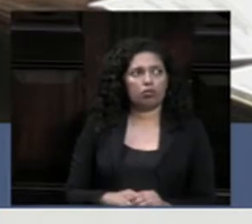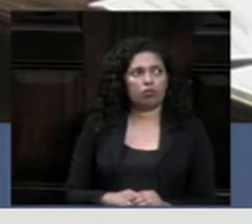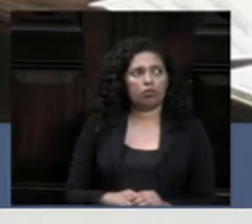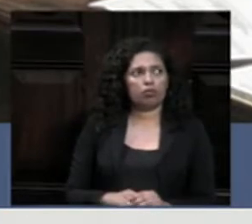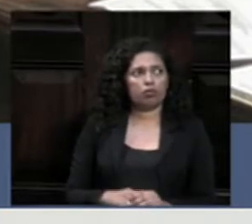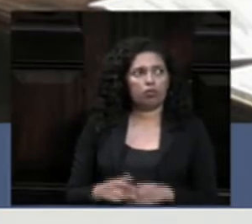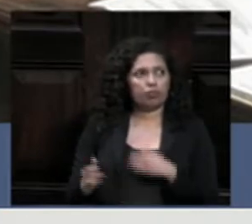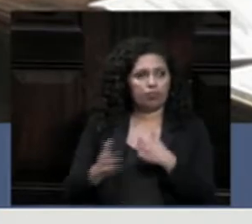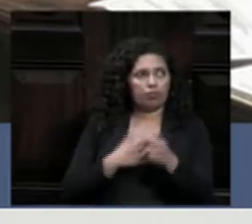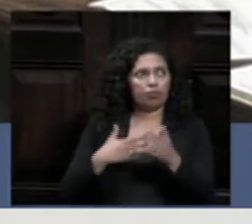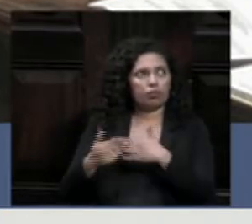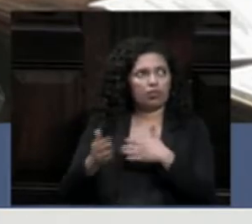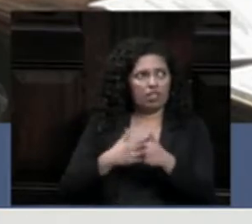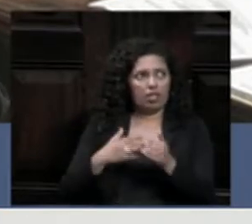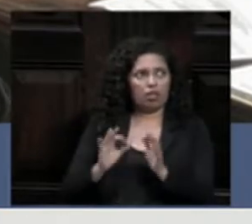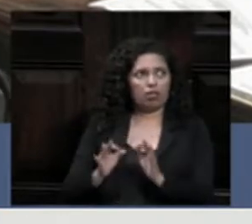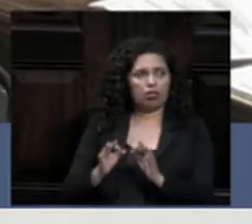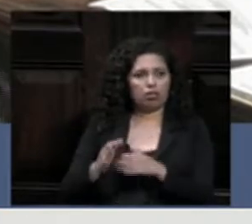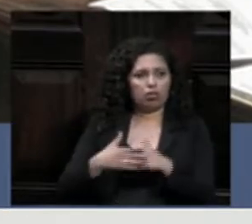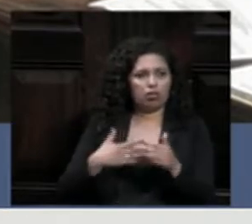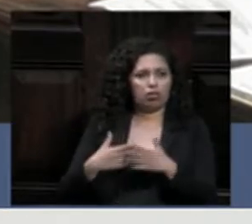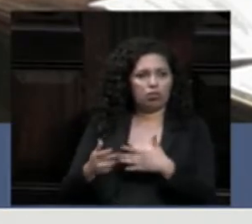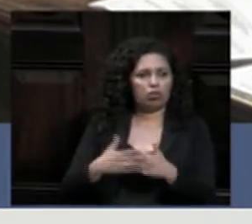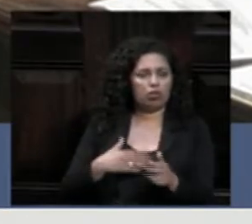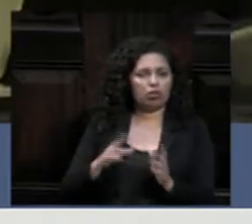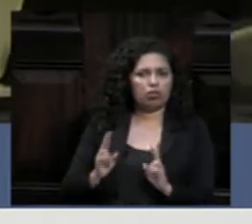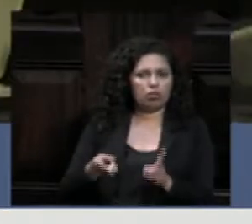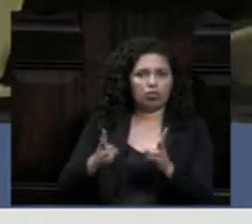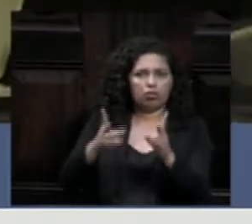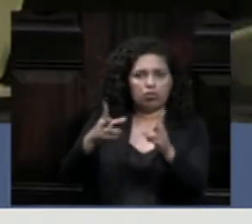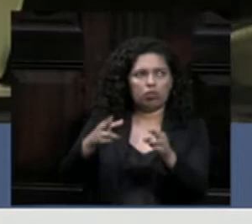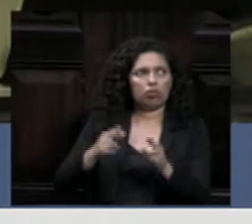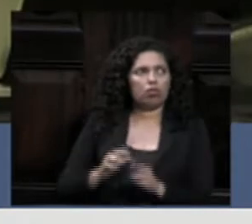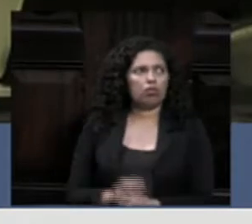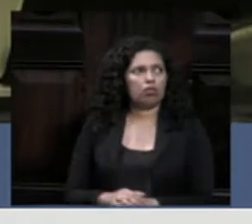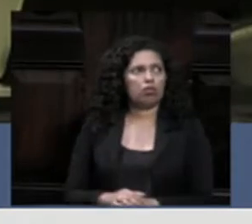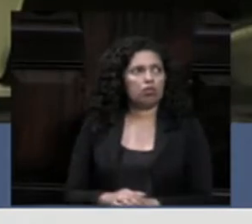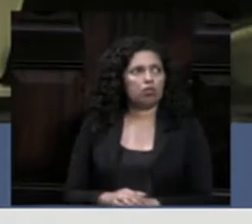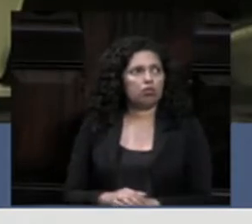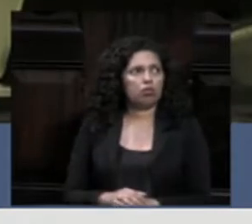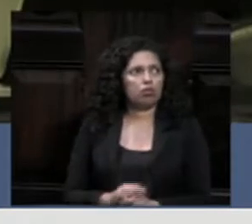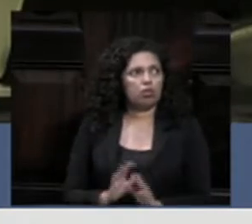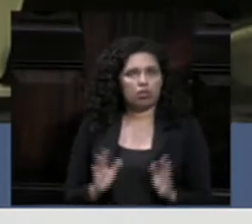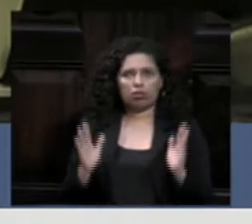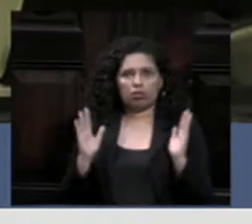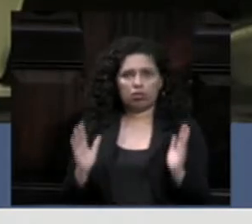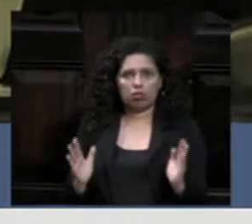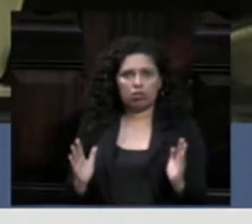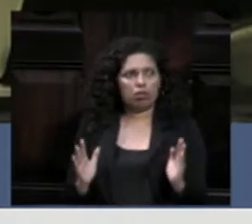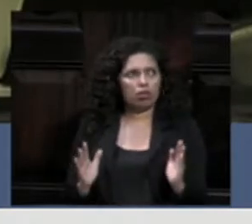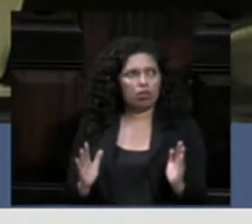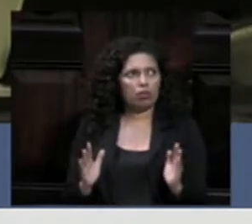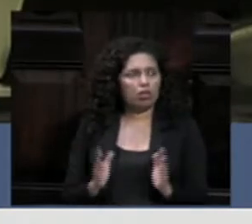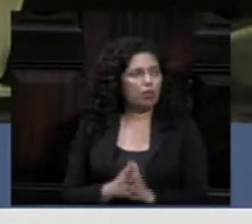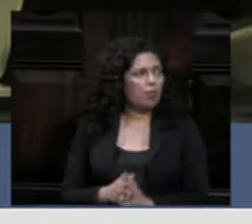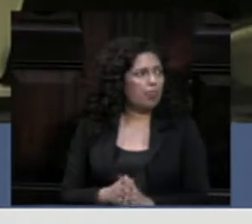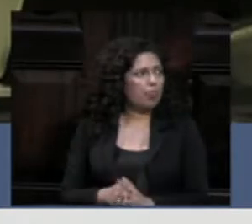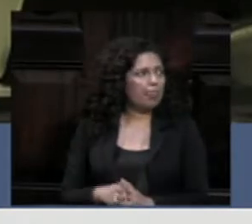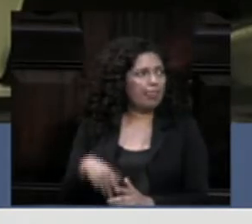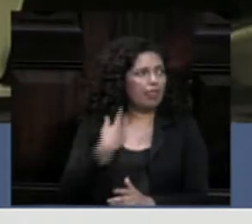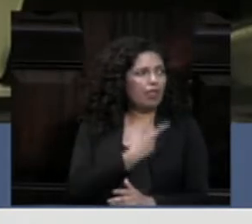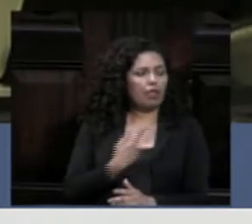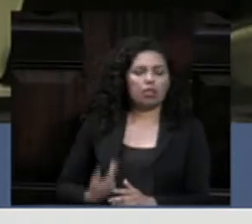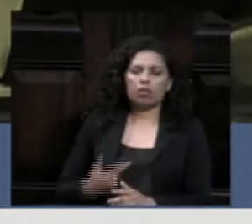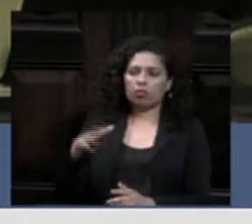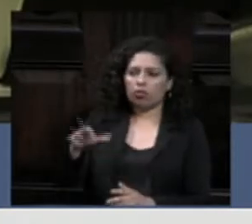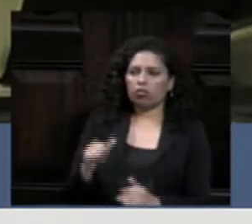esclarecido que era exatamente isso. Ok. Então, a presidência chamo os trabalhos